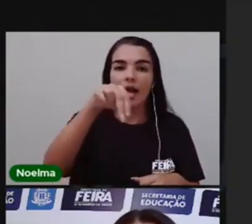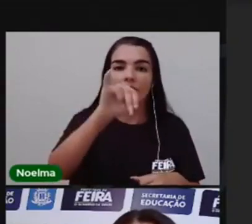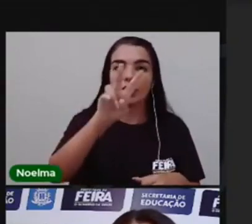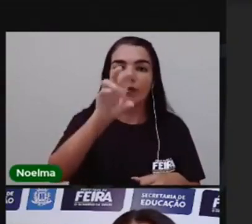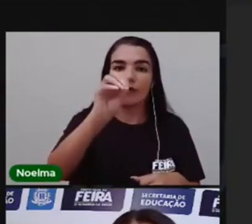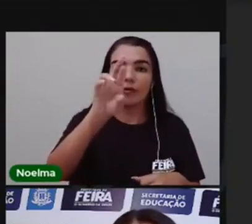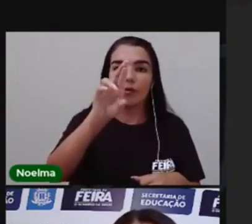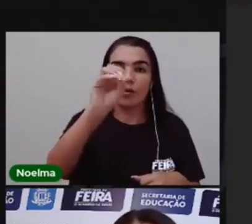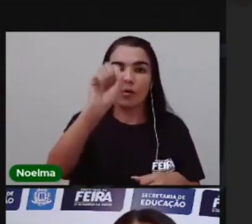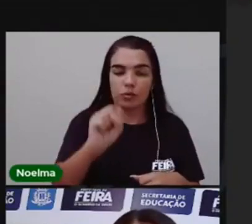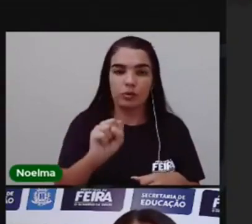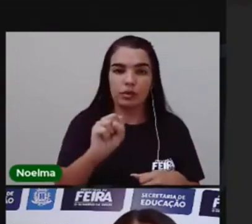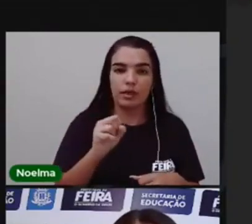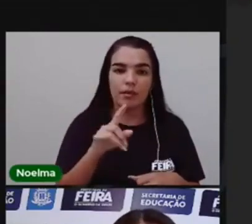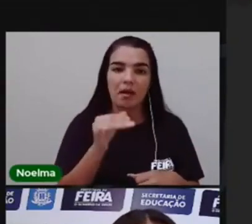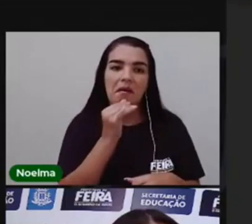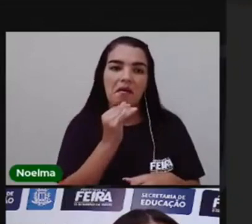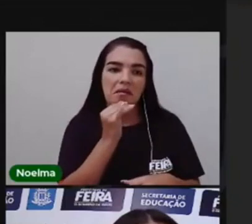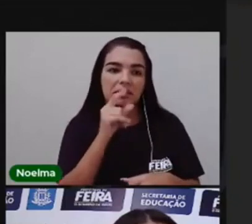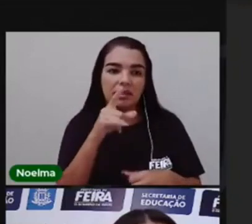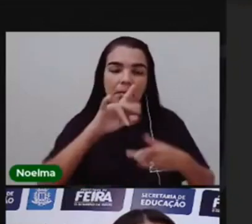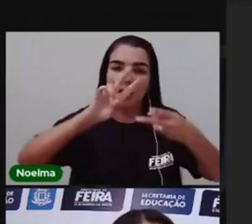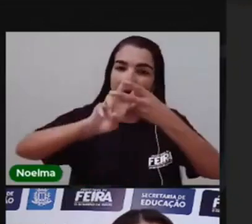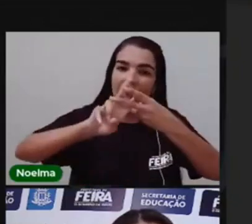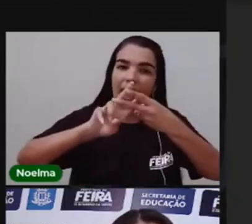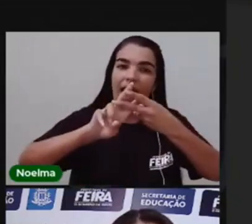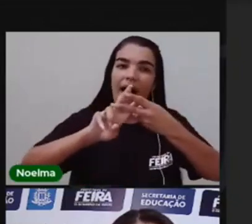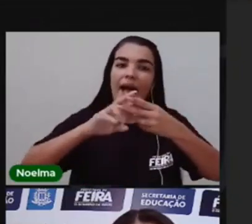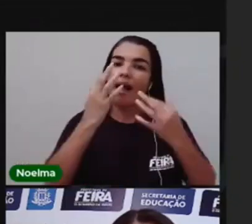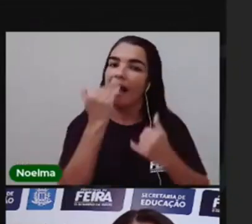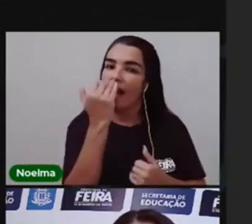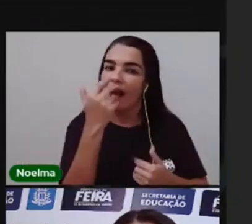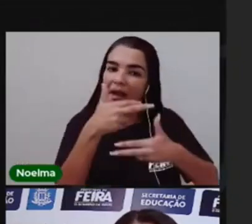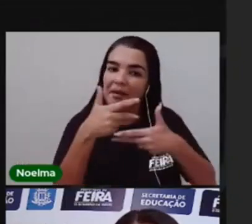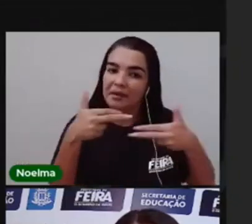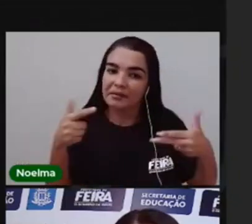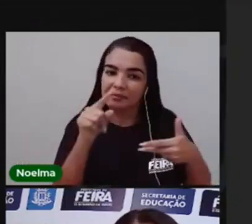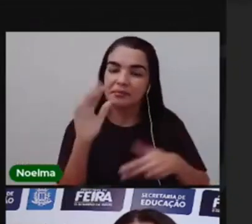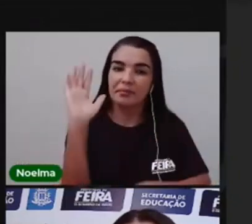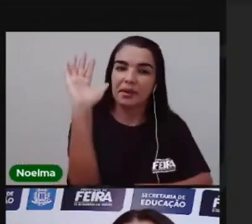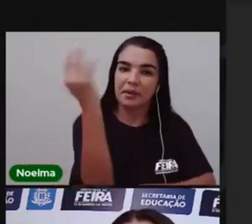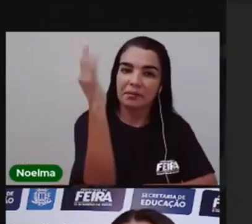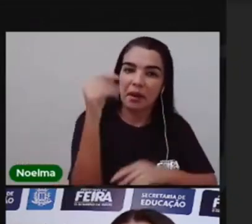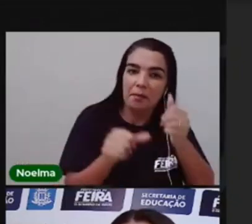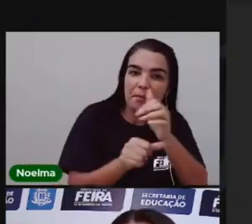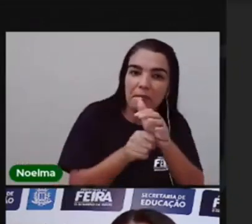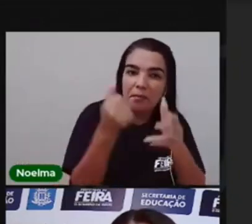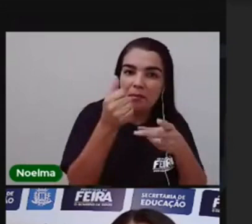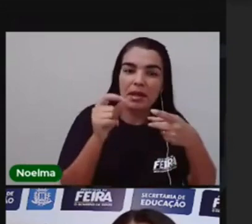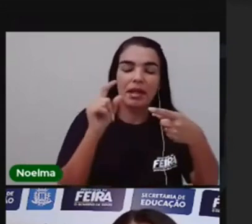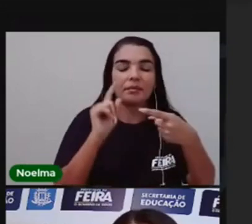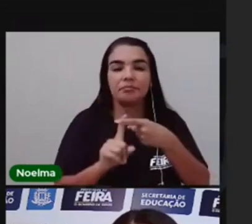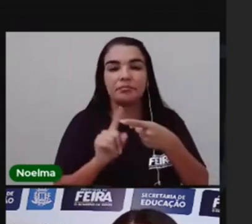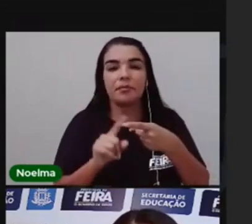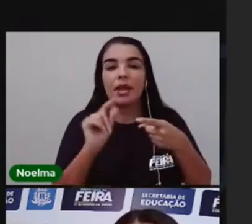nós temos um exemplo de uma cadeia alimentar, onde nós temos como produtor a planta, consumidor